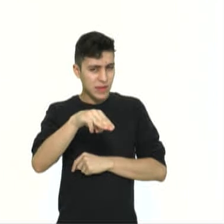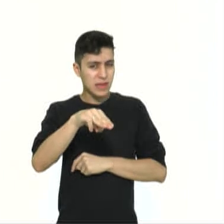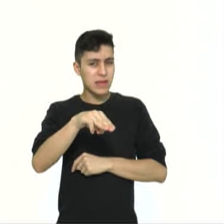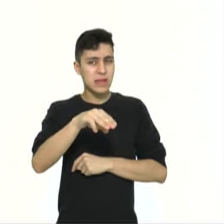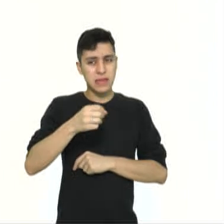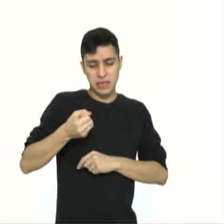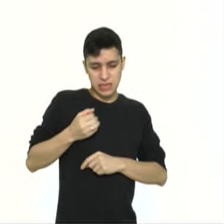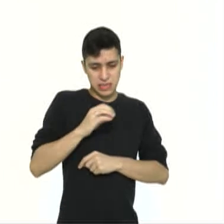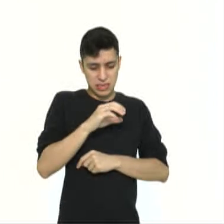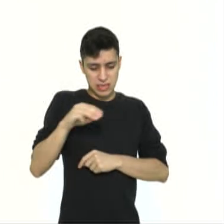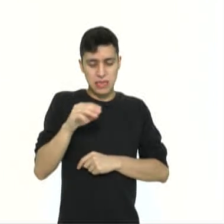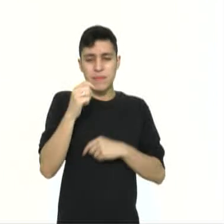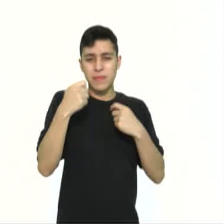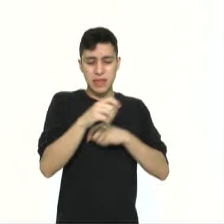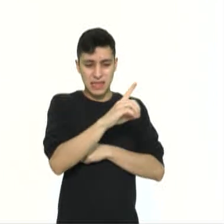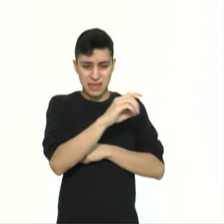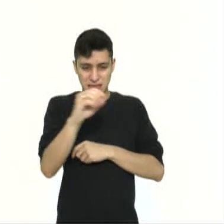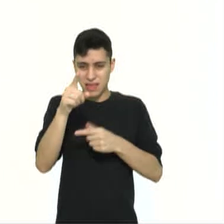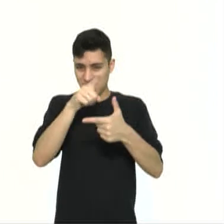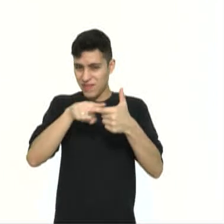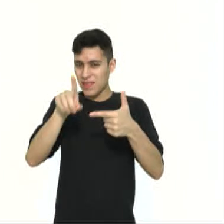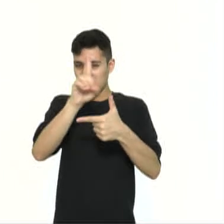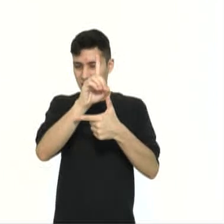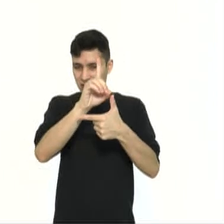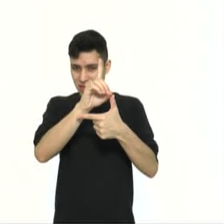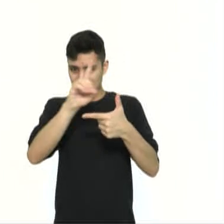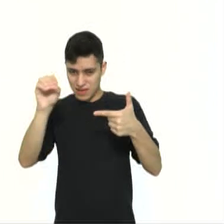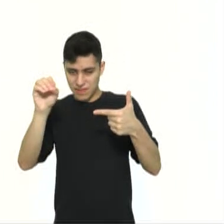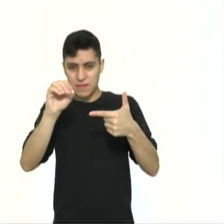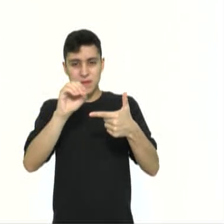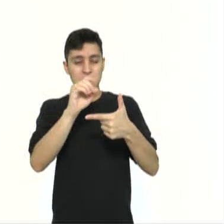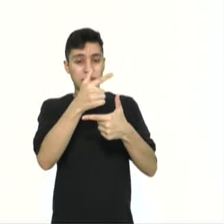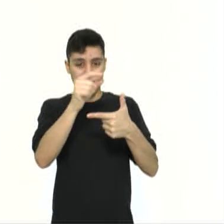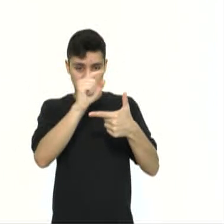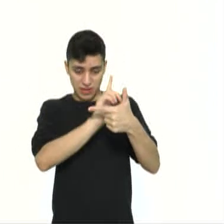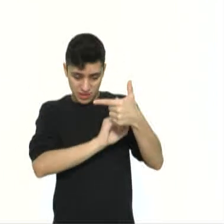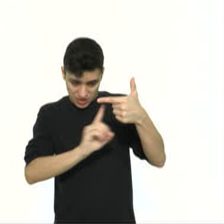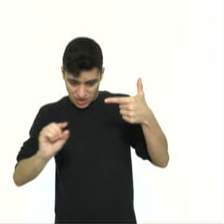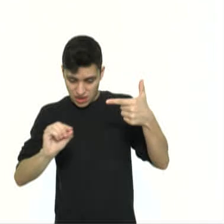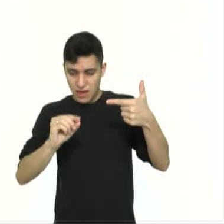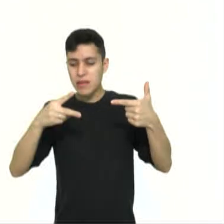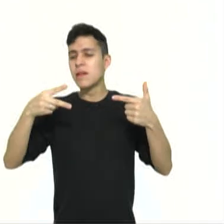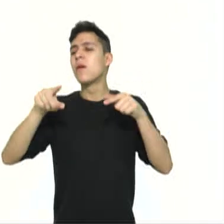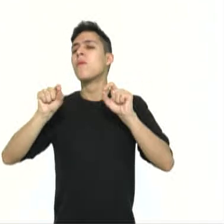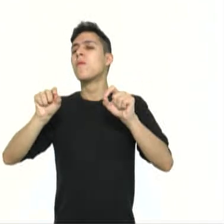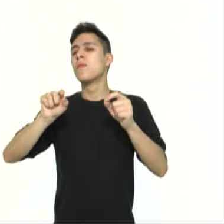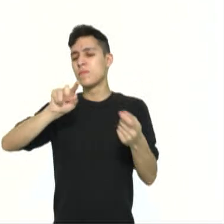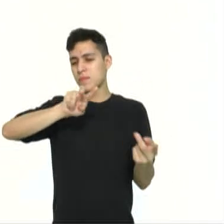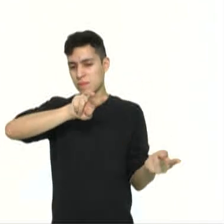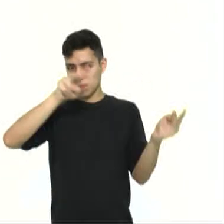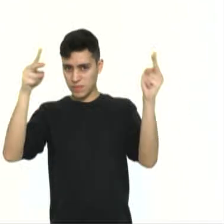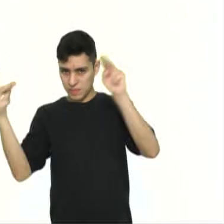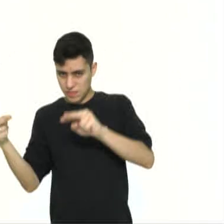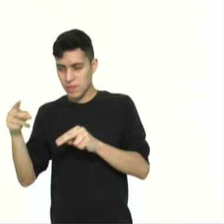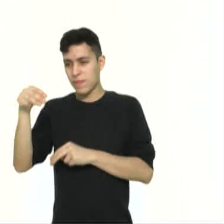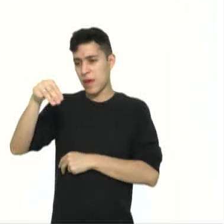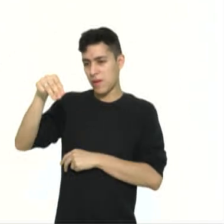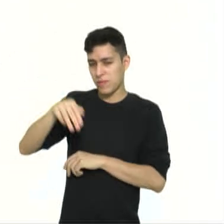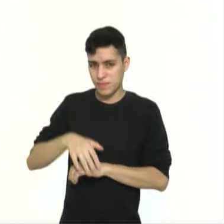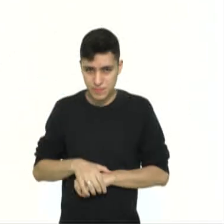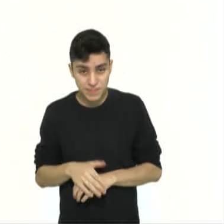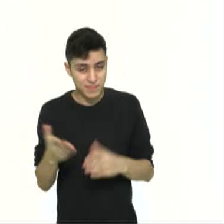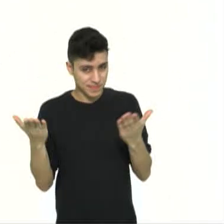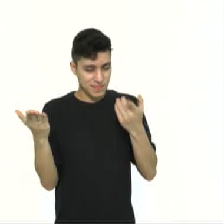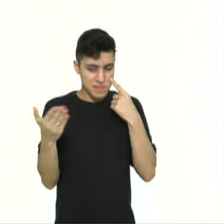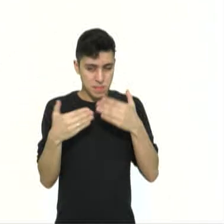diz centímetro, eu preciso dividir por 100. Ao fazer 20 divididos por 100, então tem a conversão desse componente ali para metro. Então